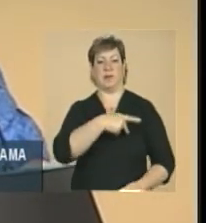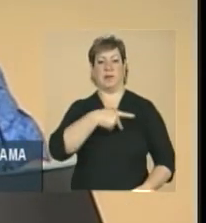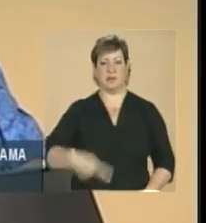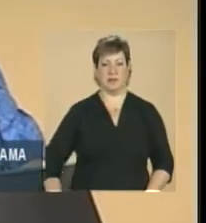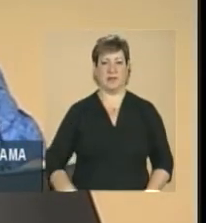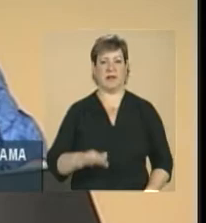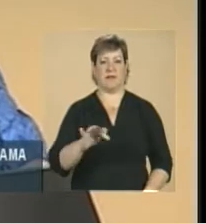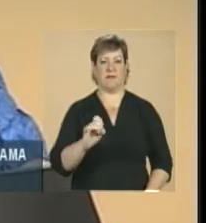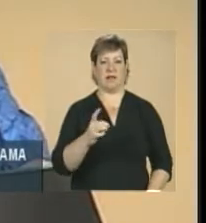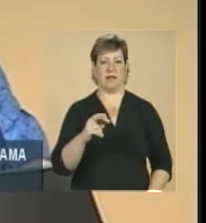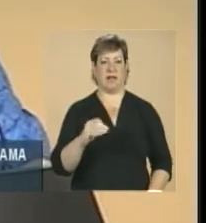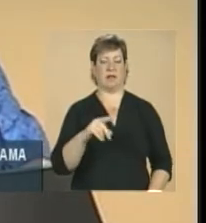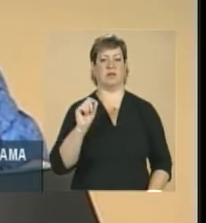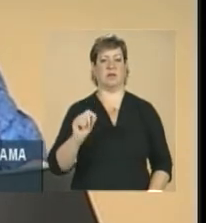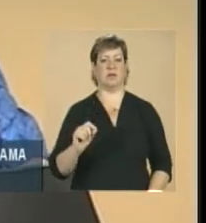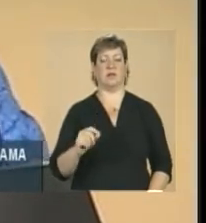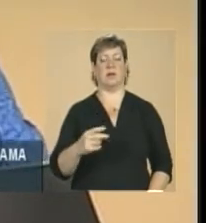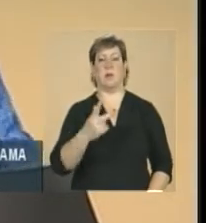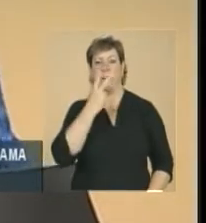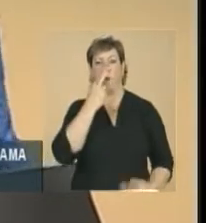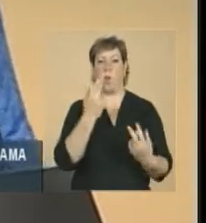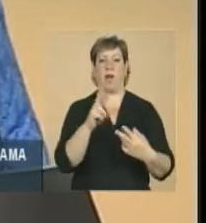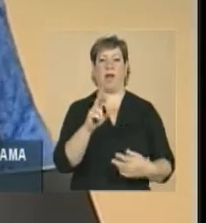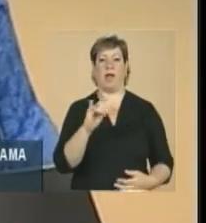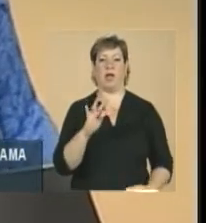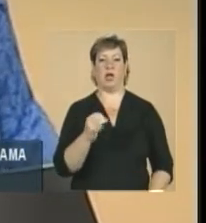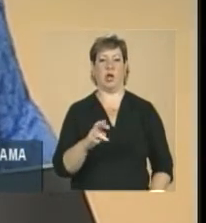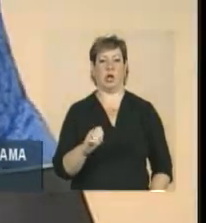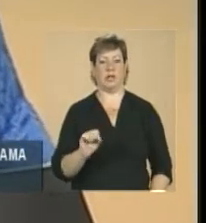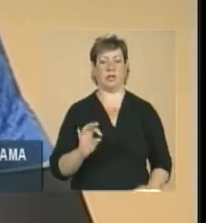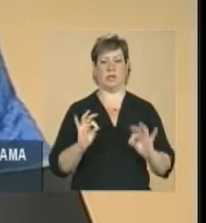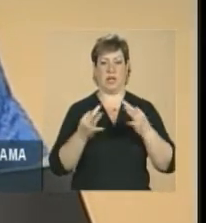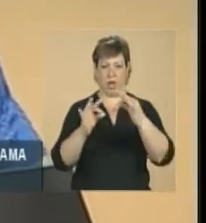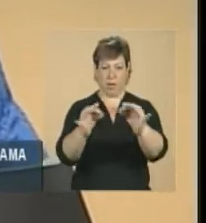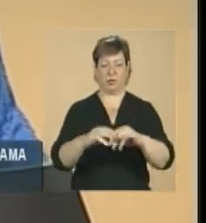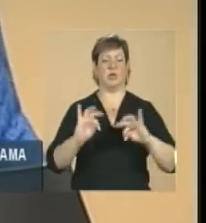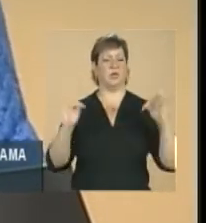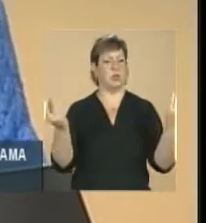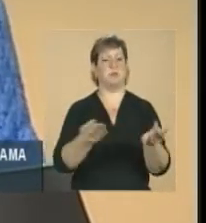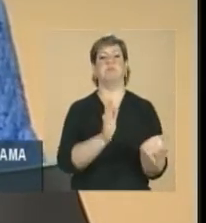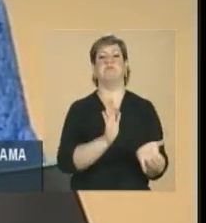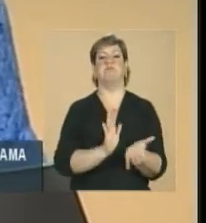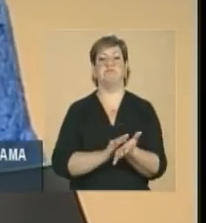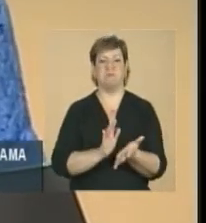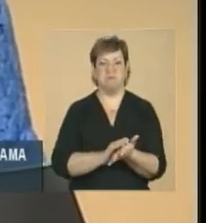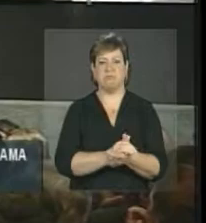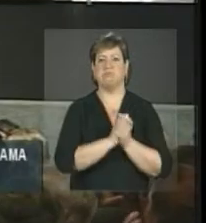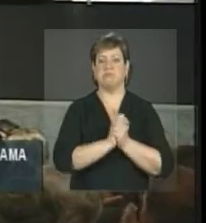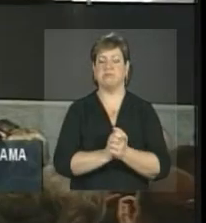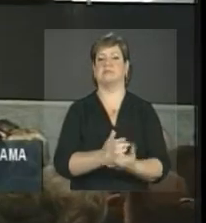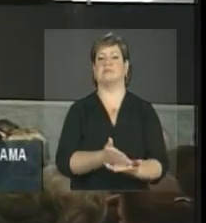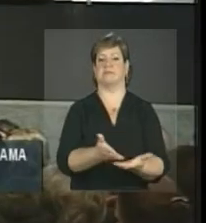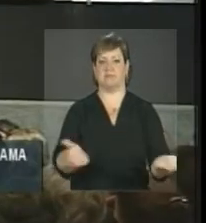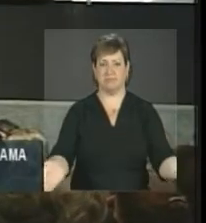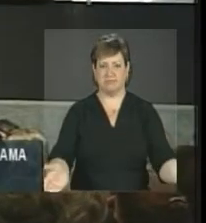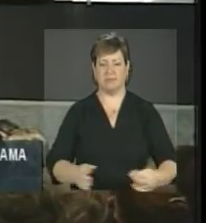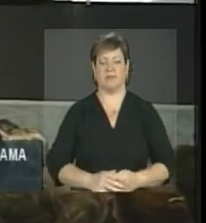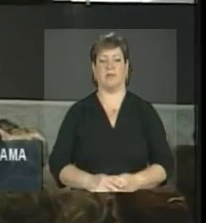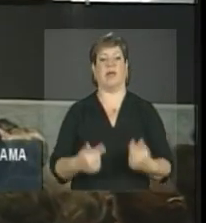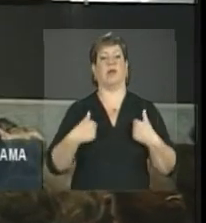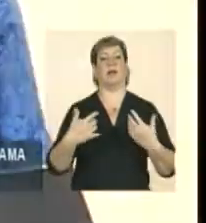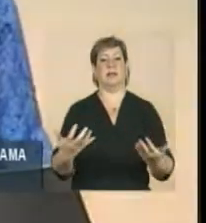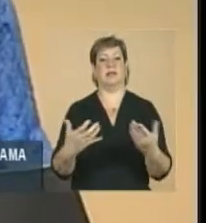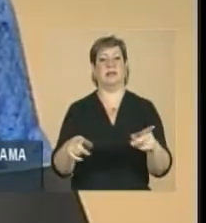uma espécie de reitores tecnológicos. Todos estão de parabéns. Queria